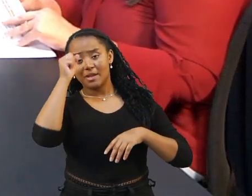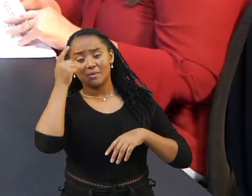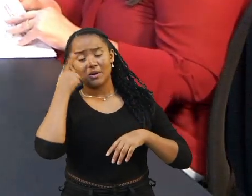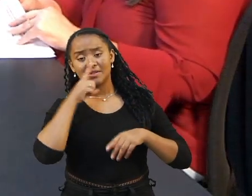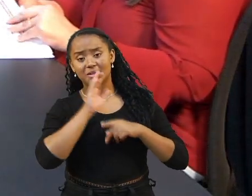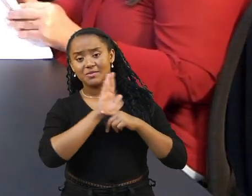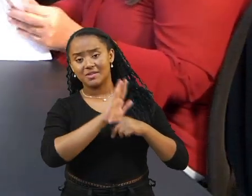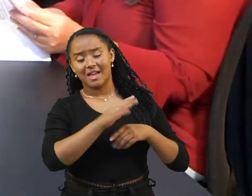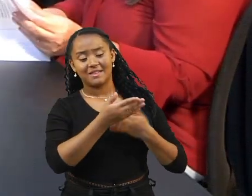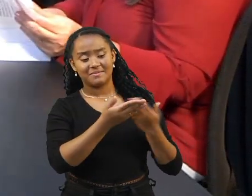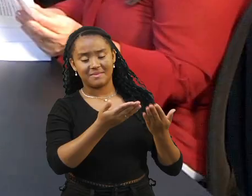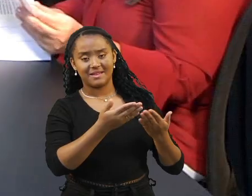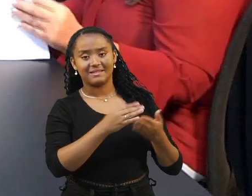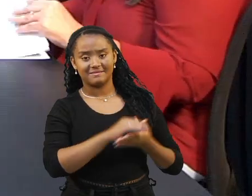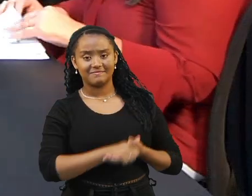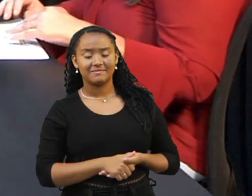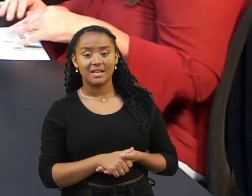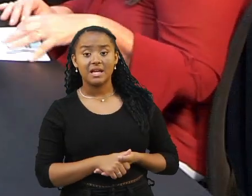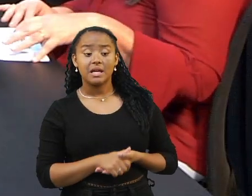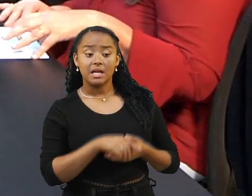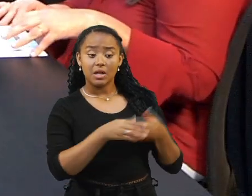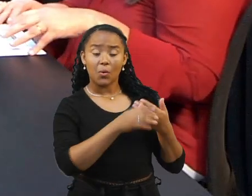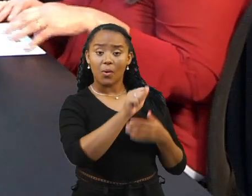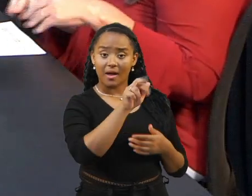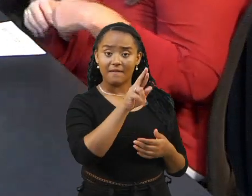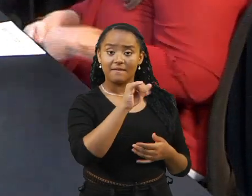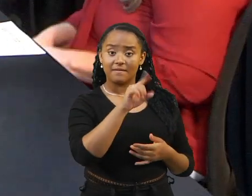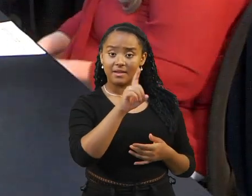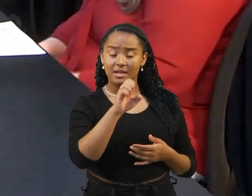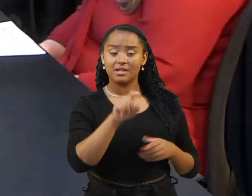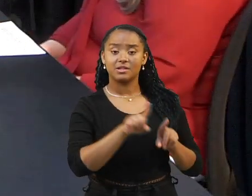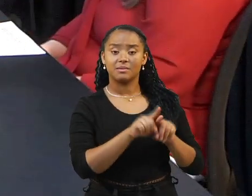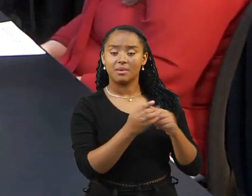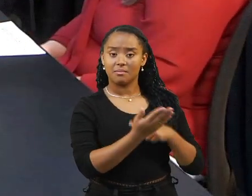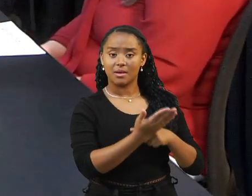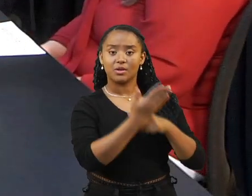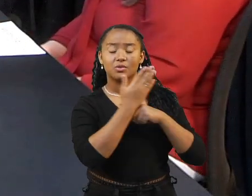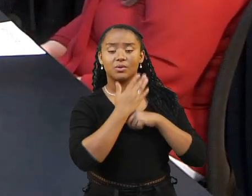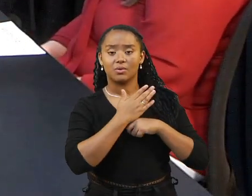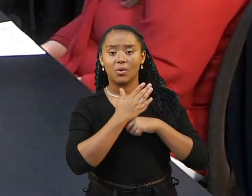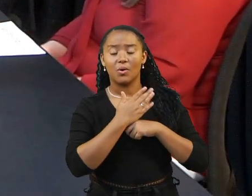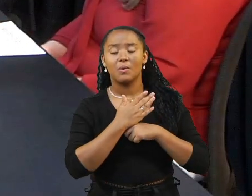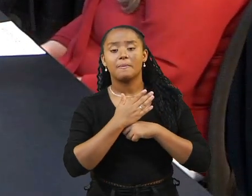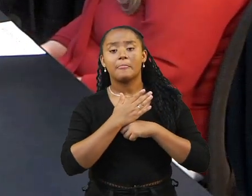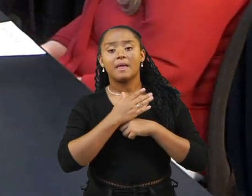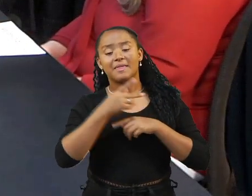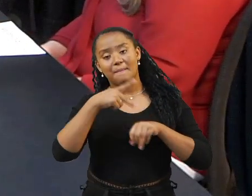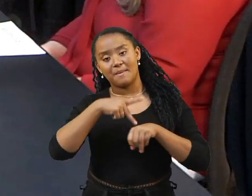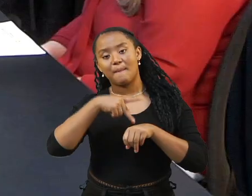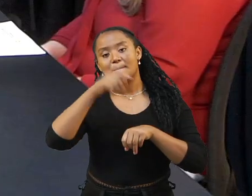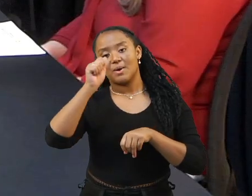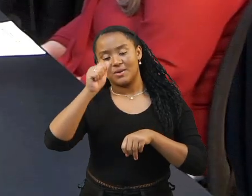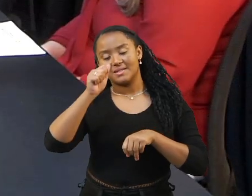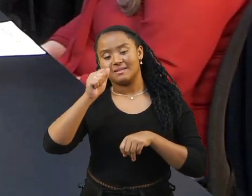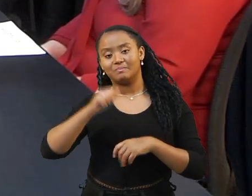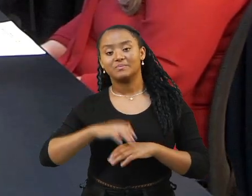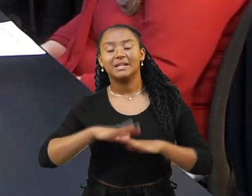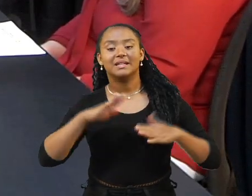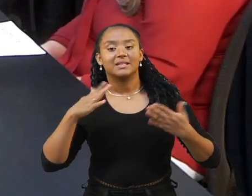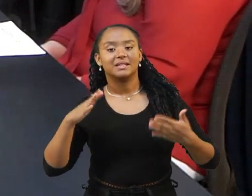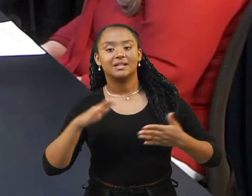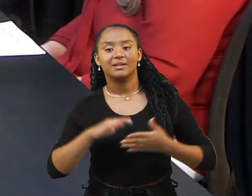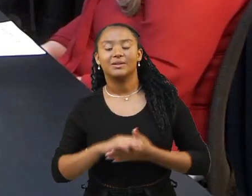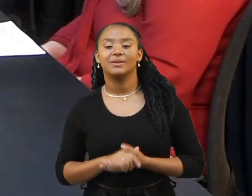eles, e eles me ajudaram muito na minha trajetória de pós-graduação, né? Então,